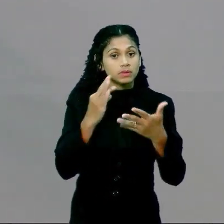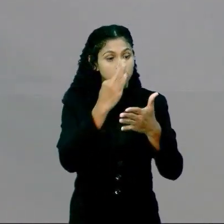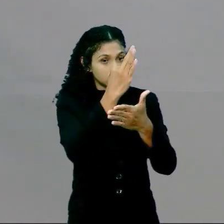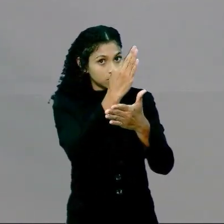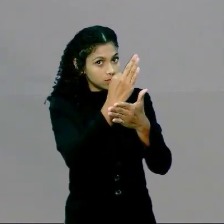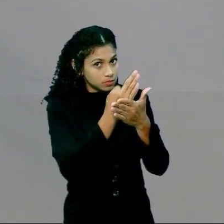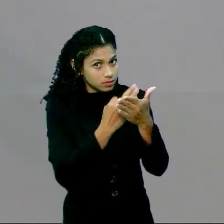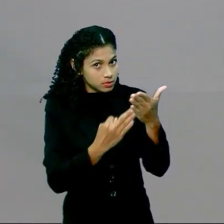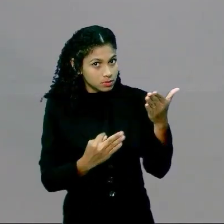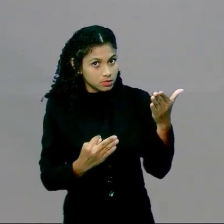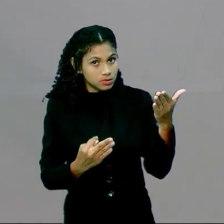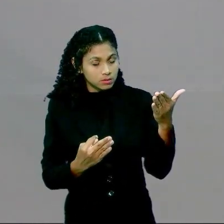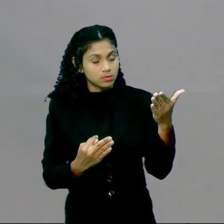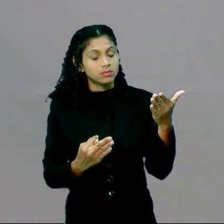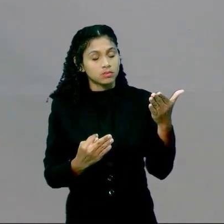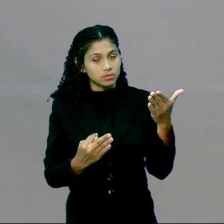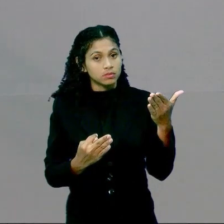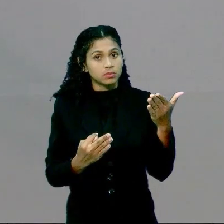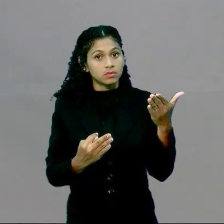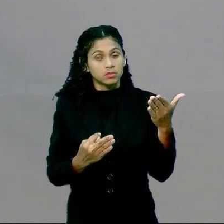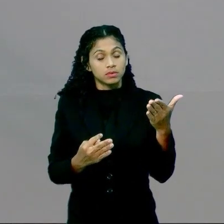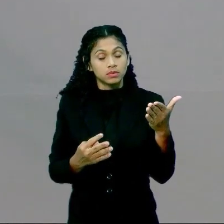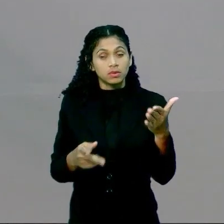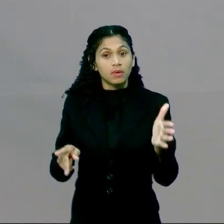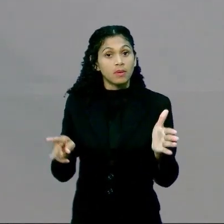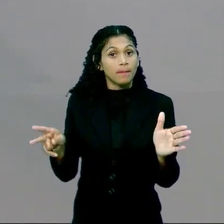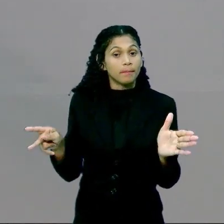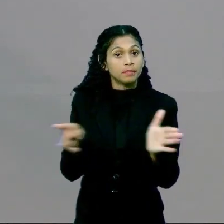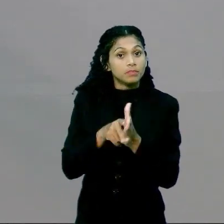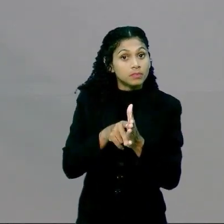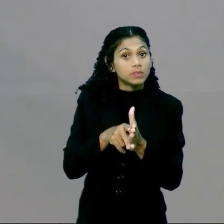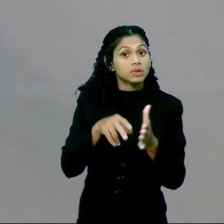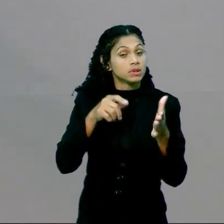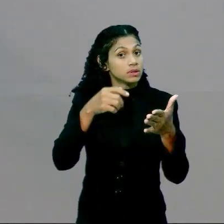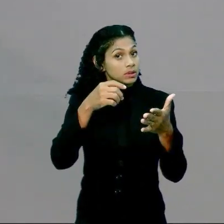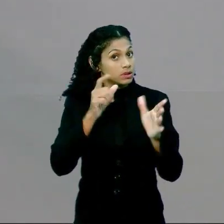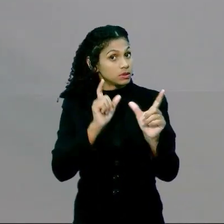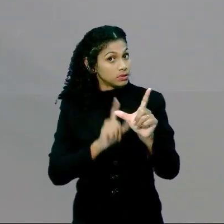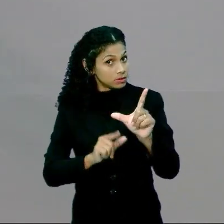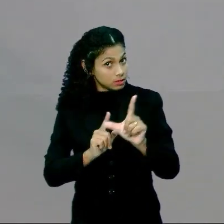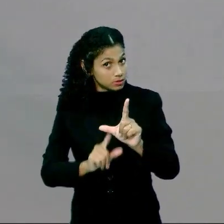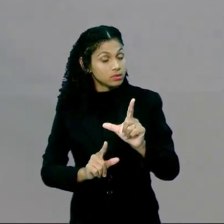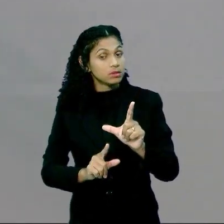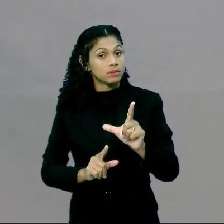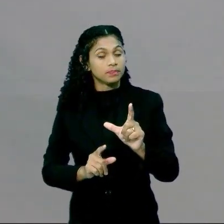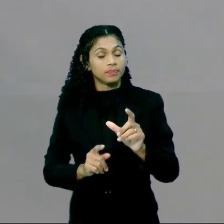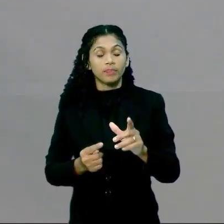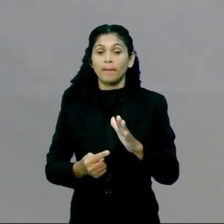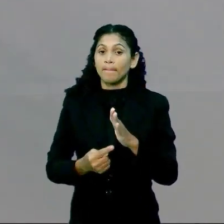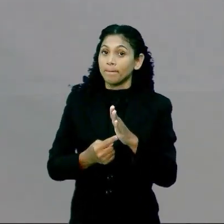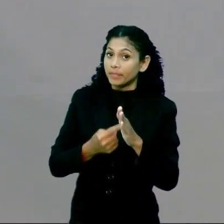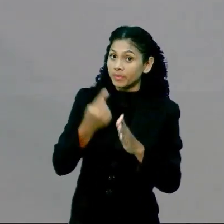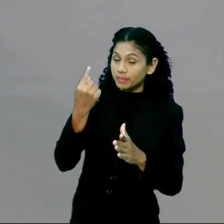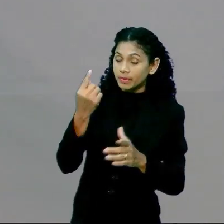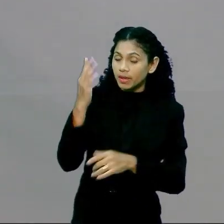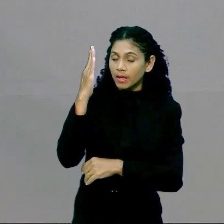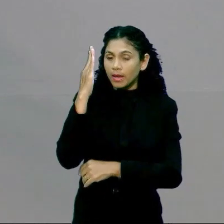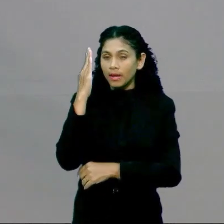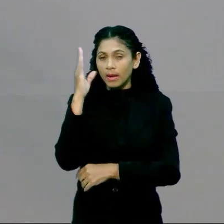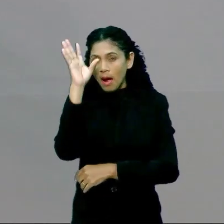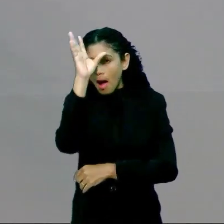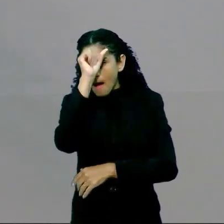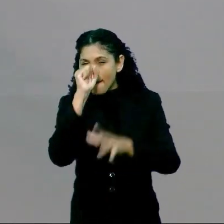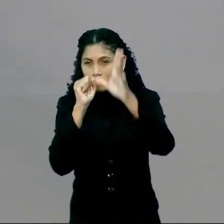seja, você numa escala que antigamente a gente era alfabetizado, né, subindo, primeiro aprendia as letras, depois juntava as